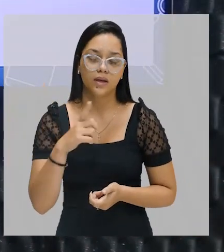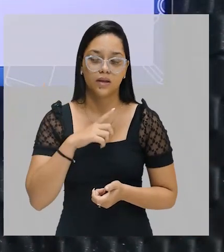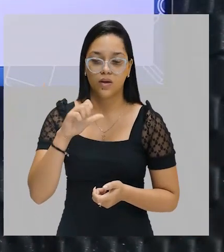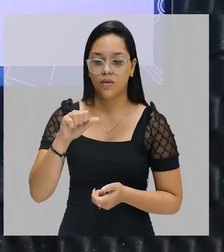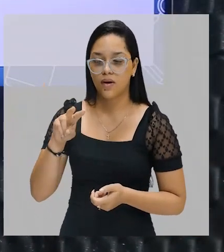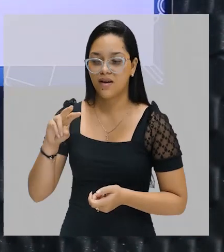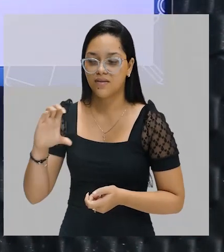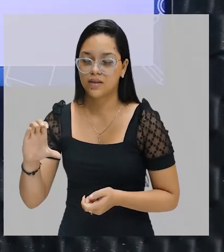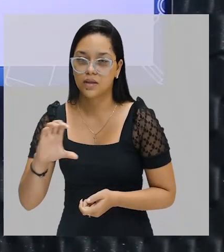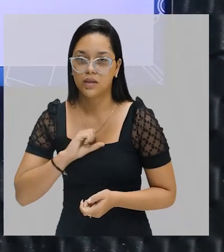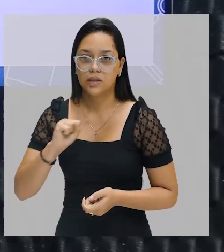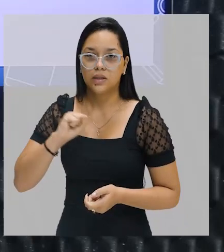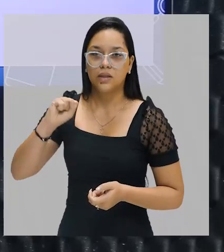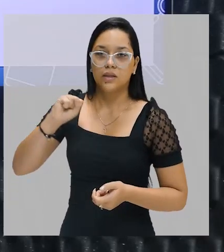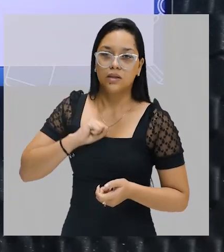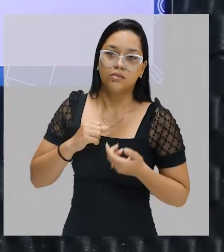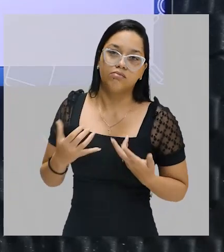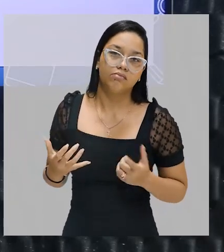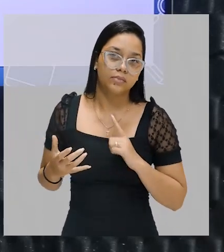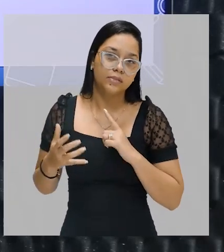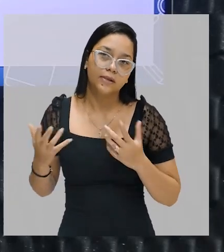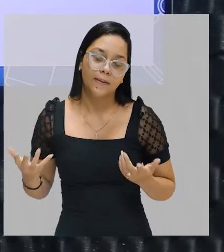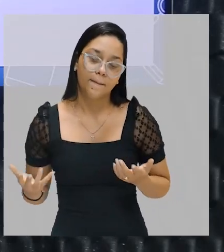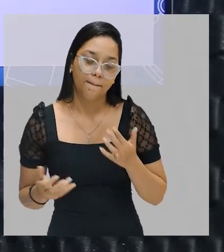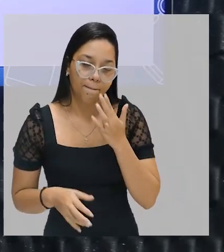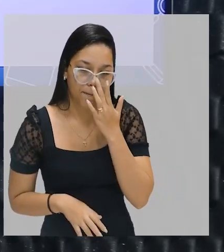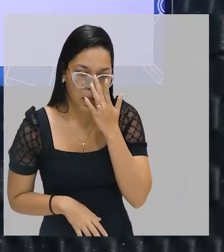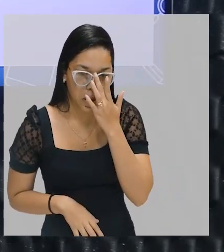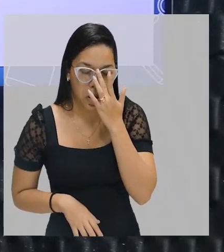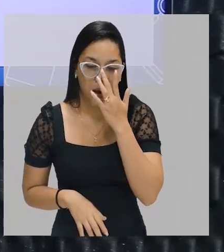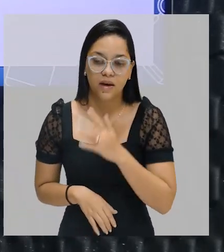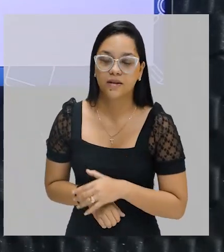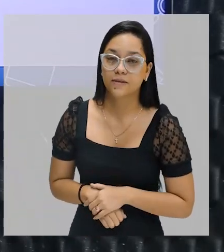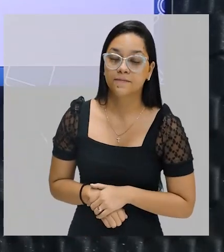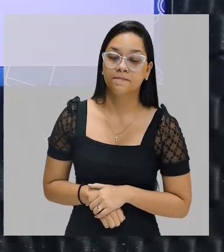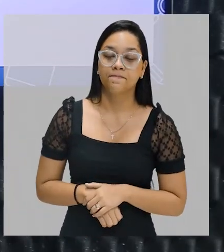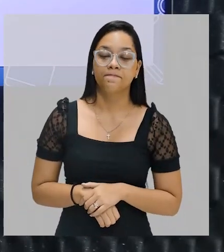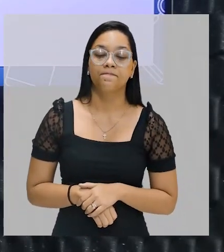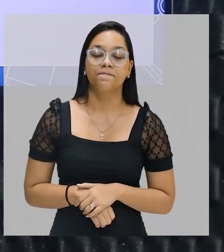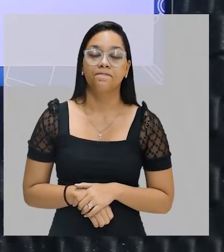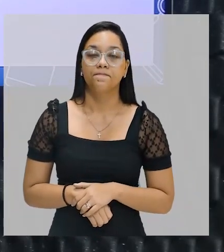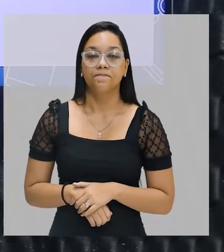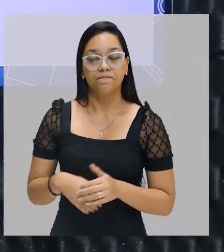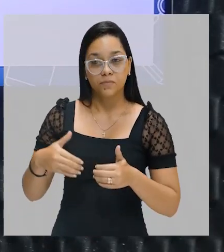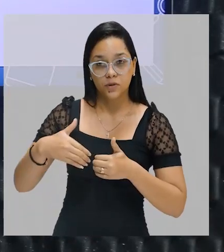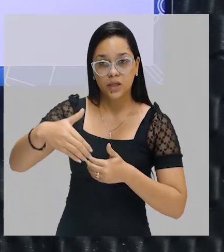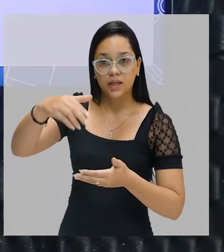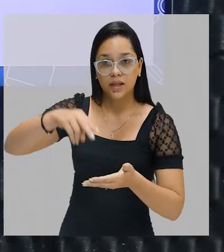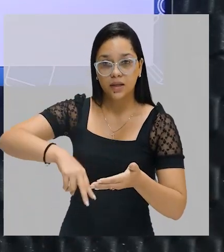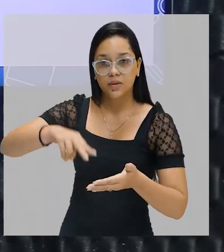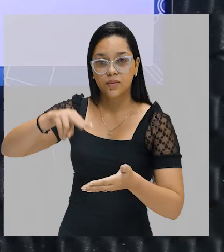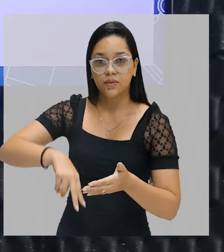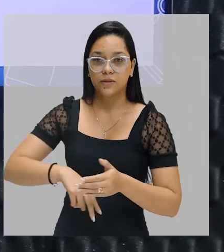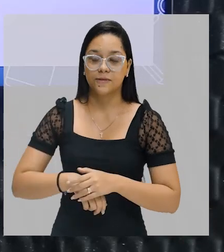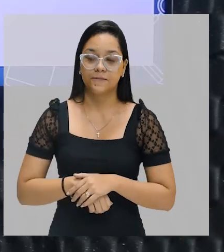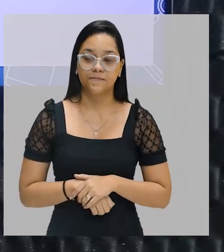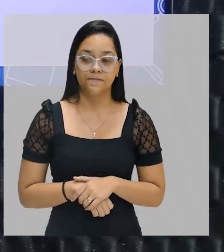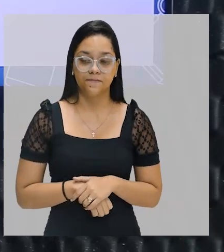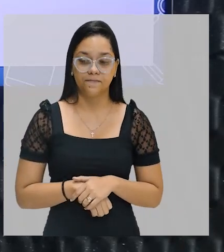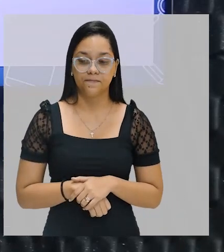AVC, um infarto, alguma coisa nesse sentido. O excesso de peso e de gordura corporal no